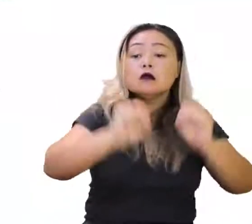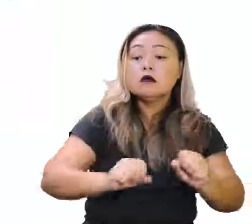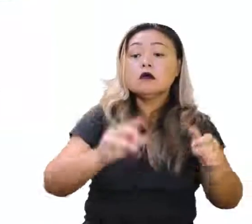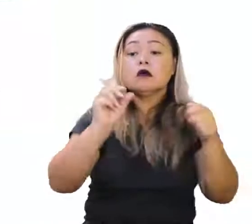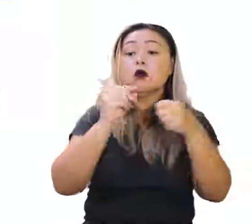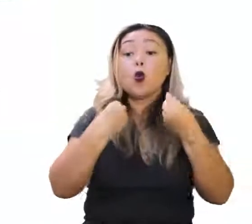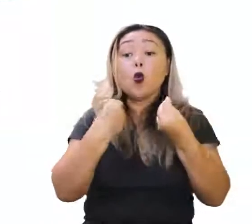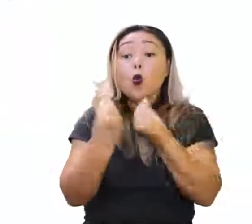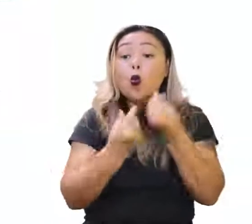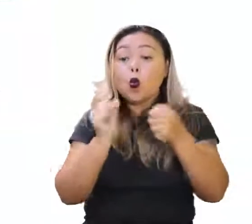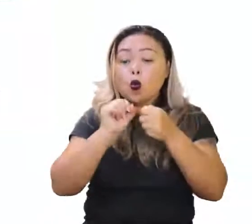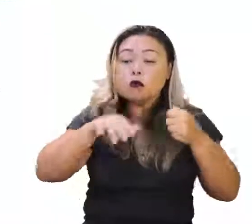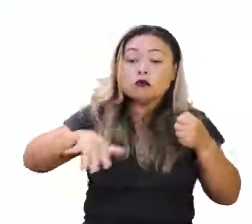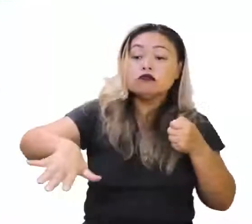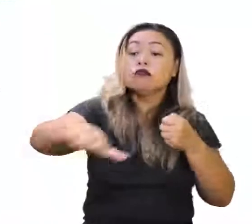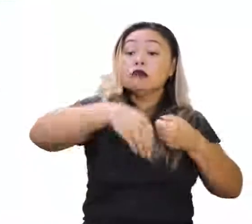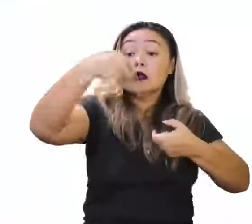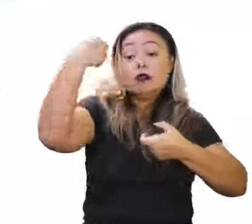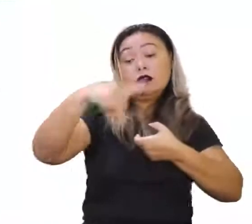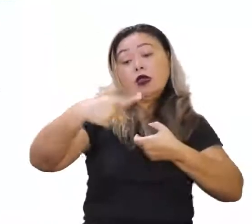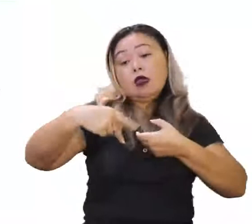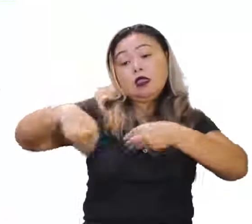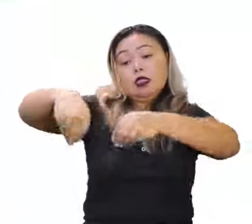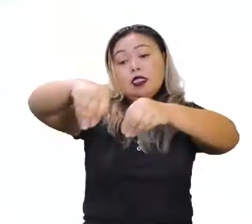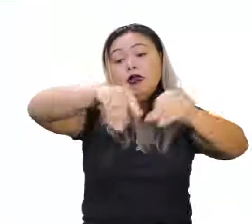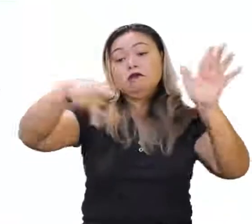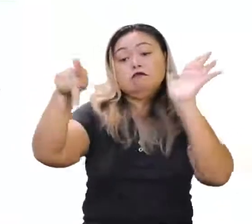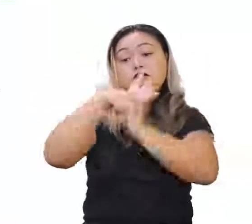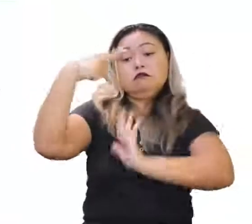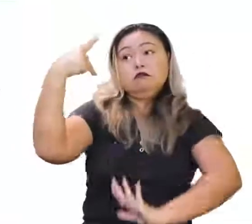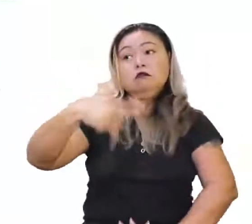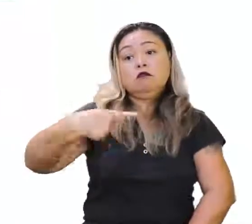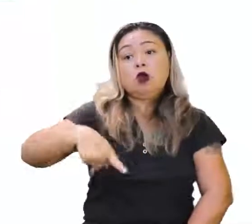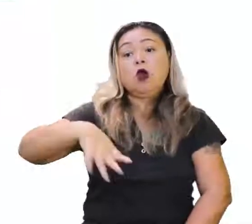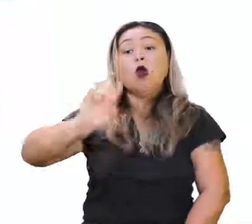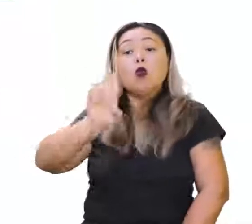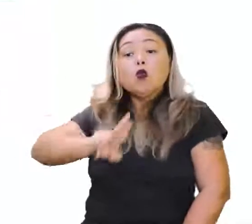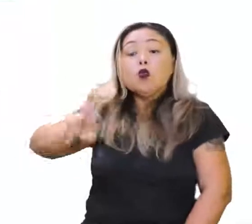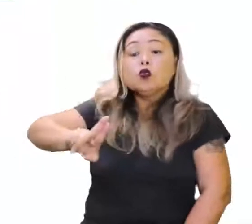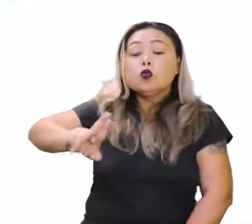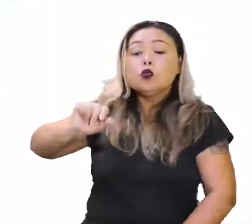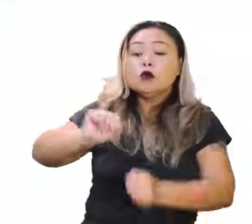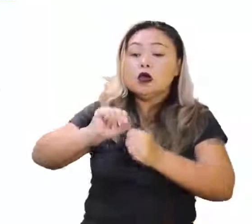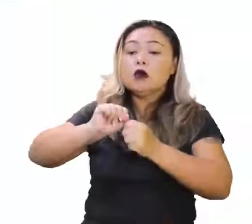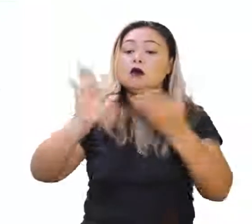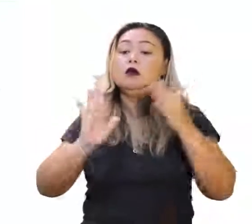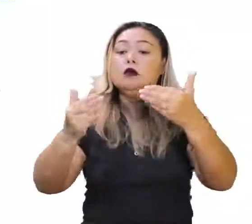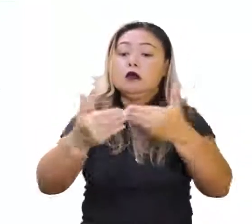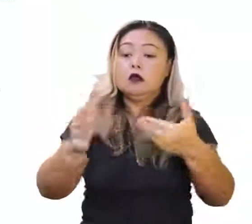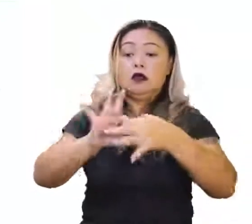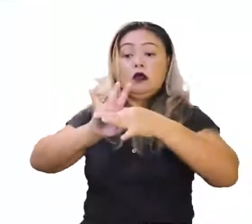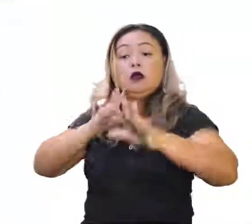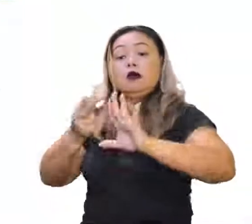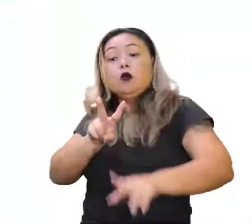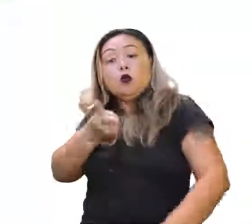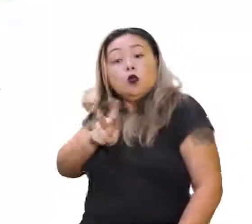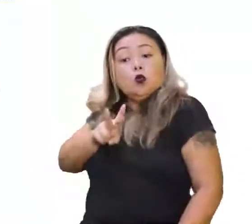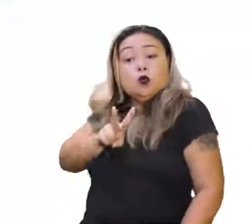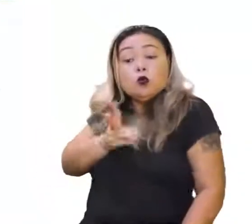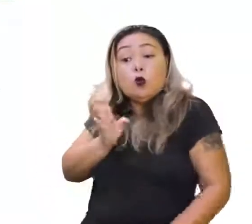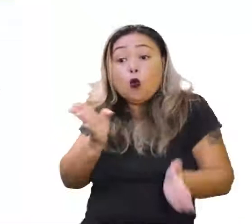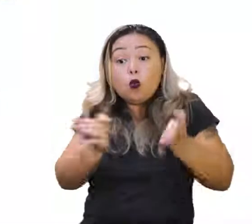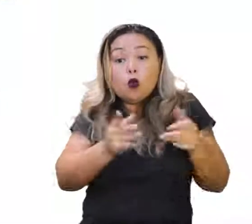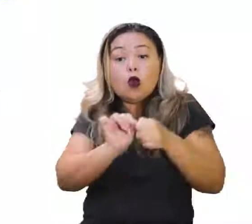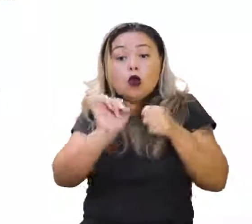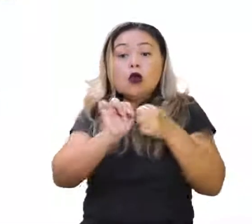produção que será implantado na propriedade. Tanto você utilizando esse sistema intensivo, extensivo, ou